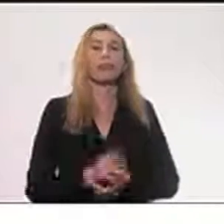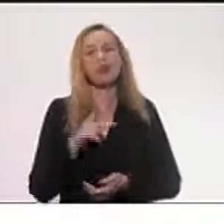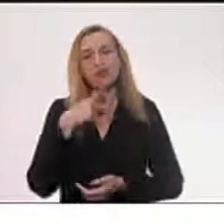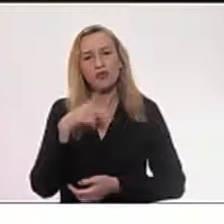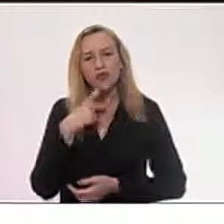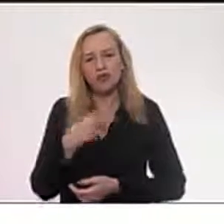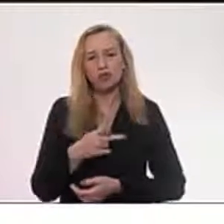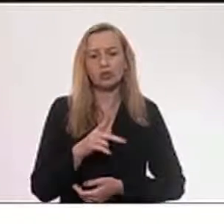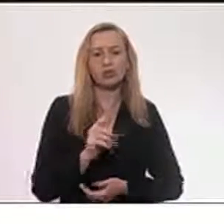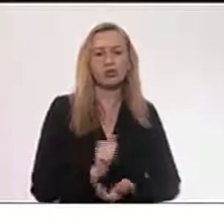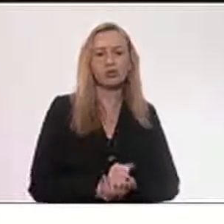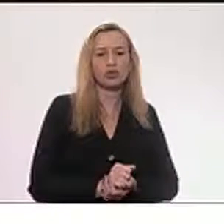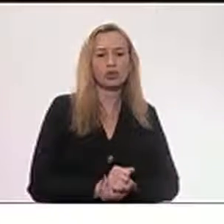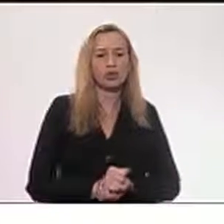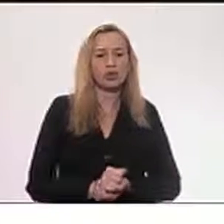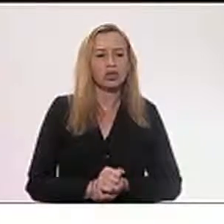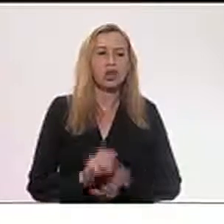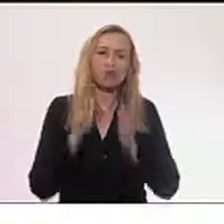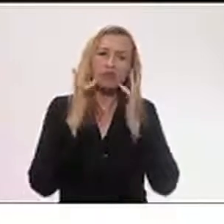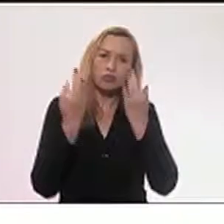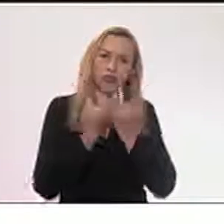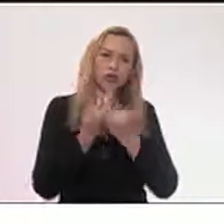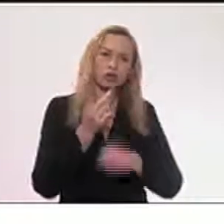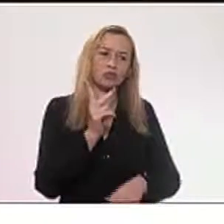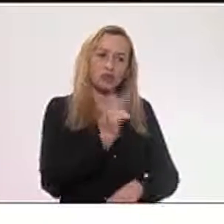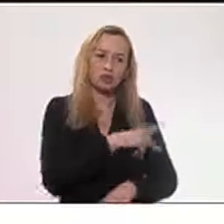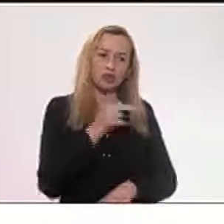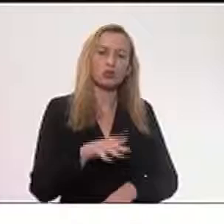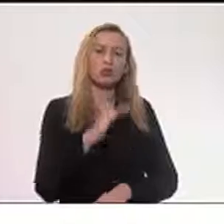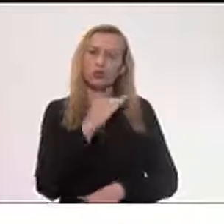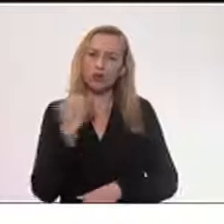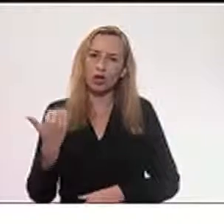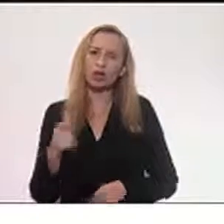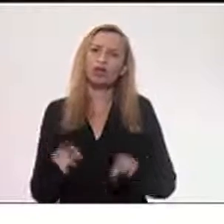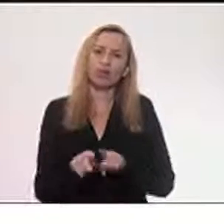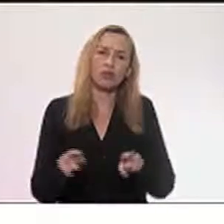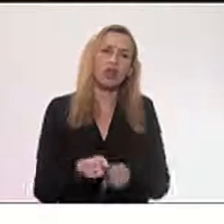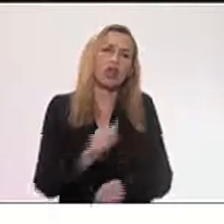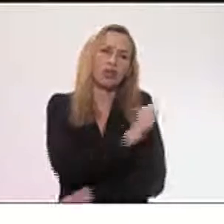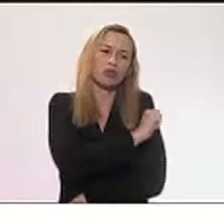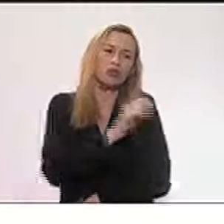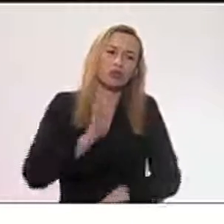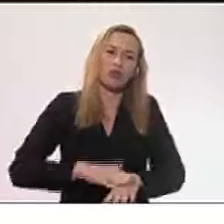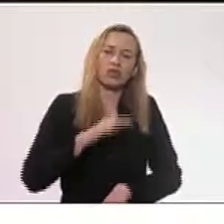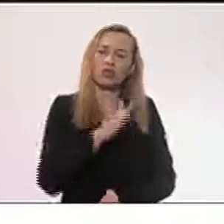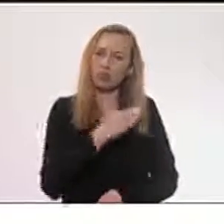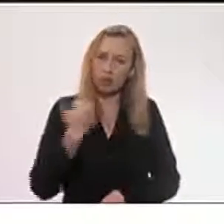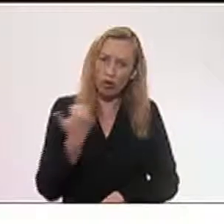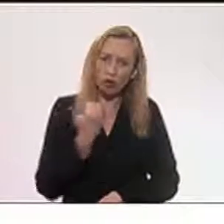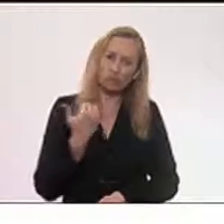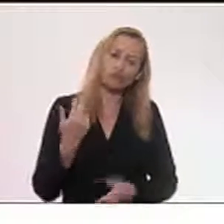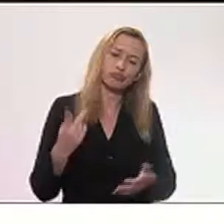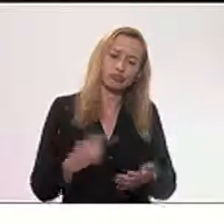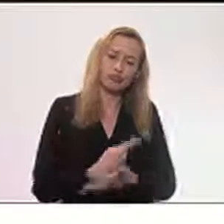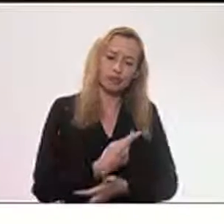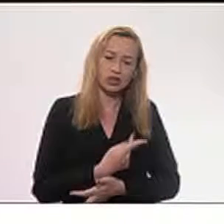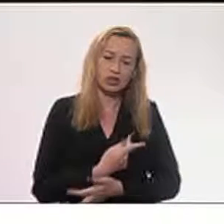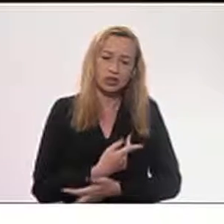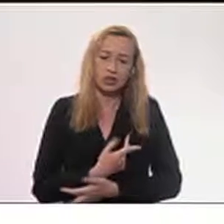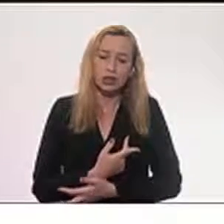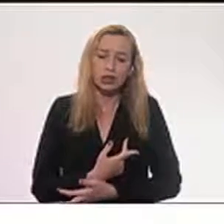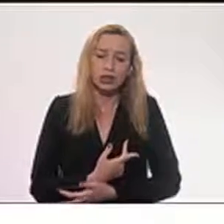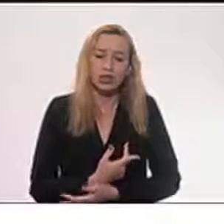seus alunos, com a comunidade indignada com mais esse assassinato decorrente